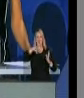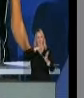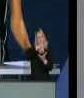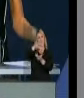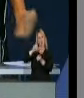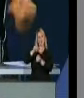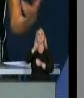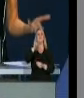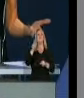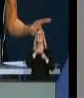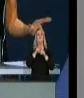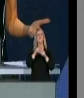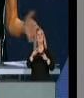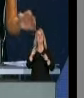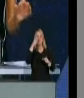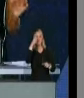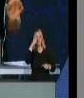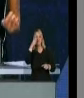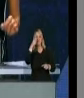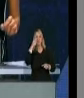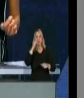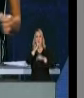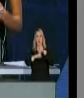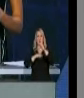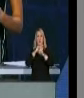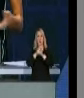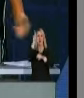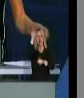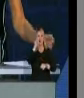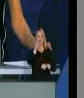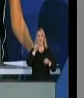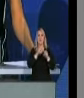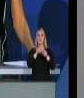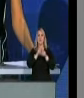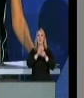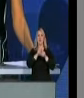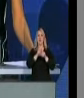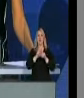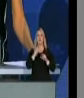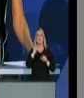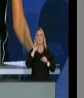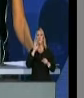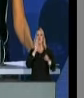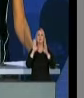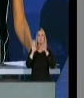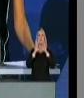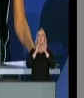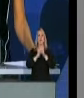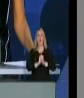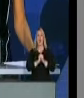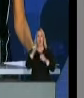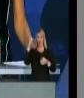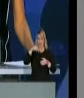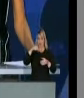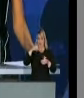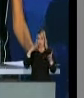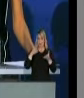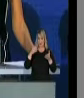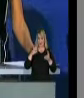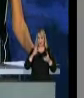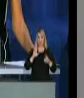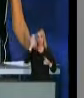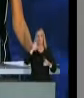Você também pode nos assistir, nos acompanhar pelo portal da Rede TV e pela página da emissora no Facebook. Neste bloco, os candidatos vão